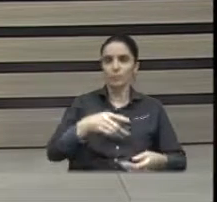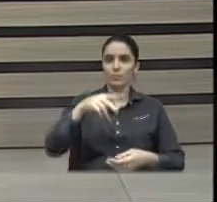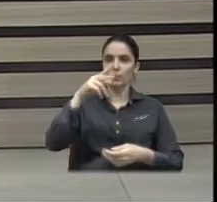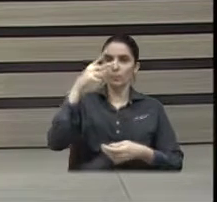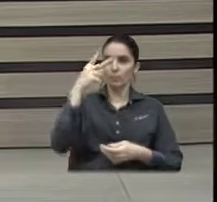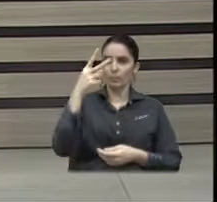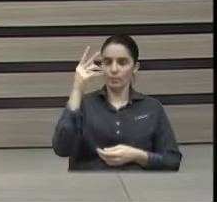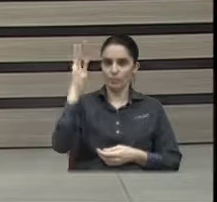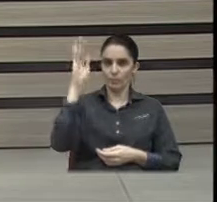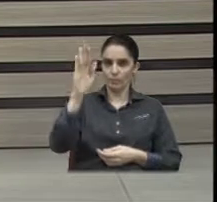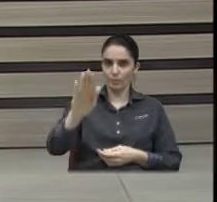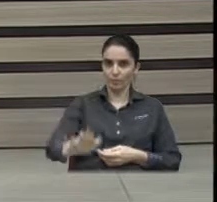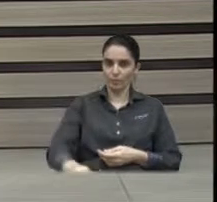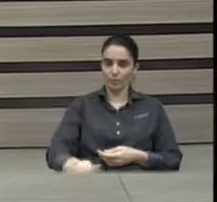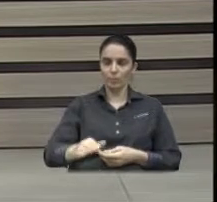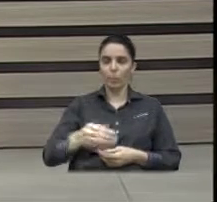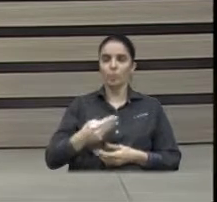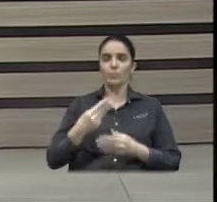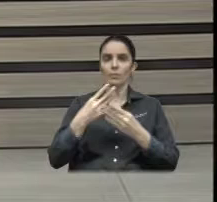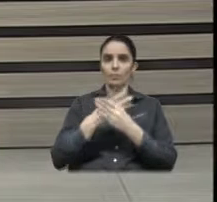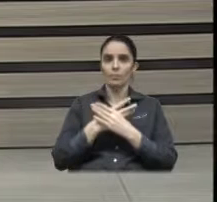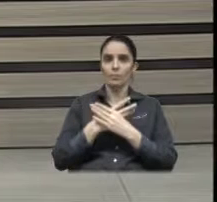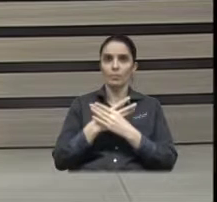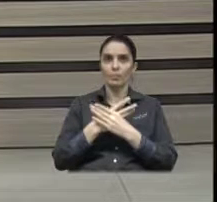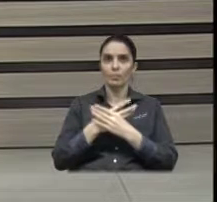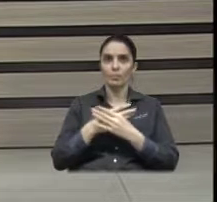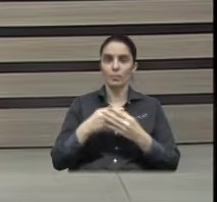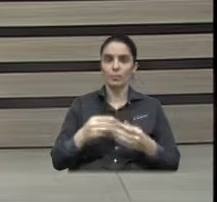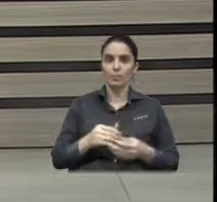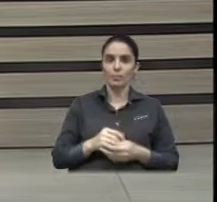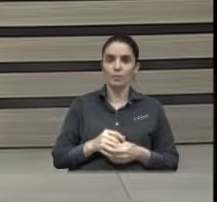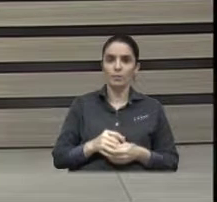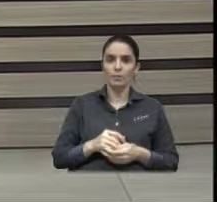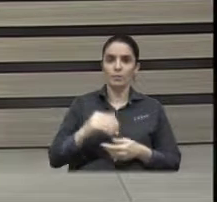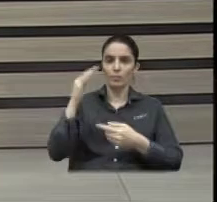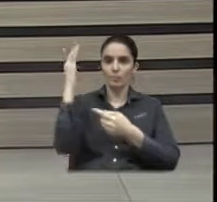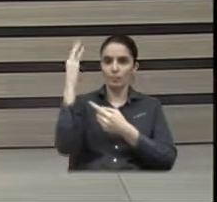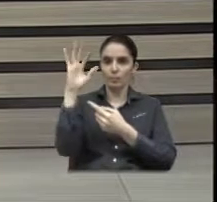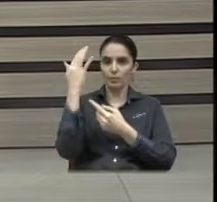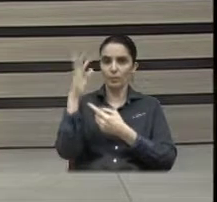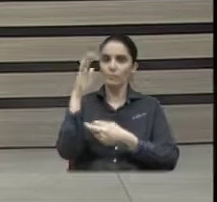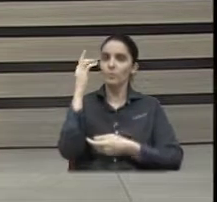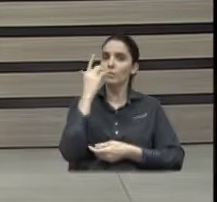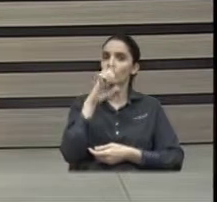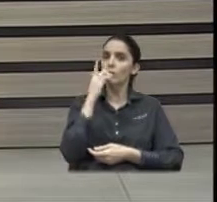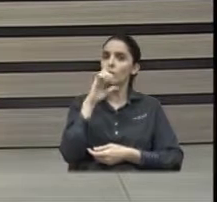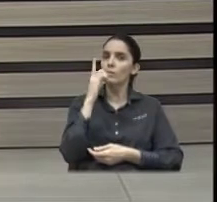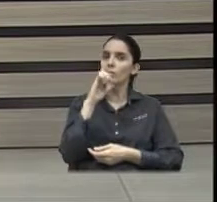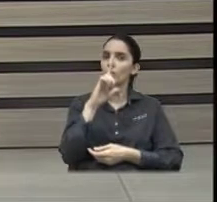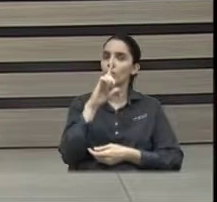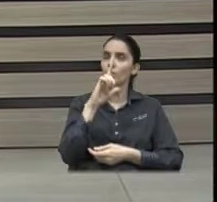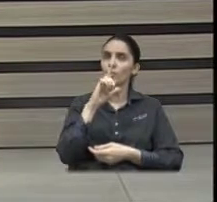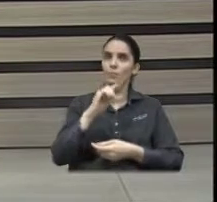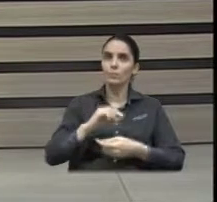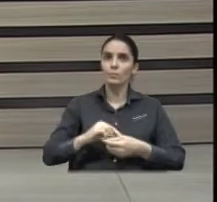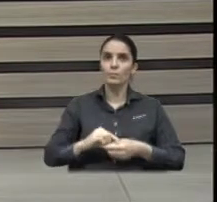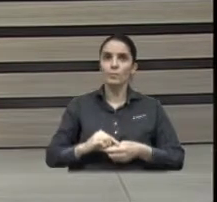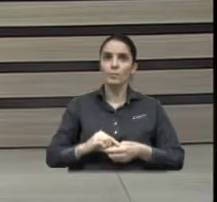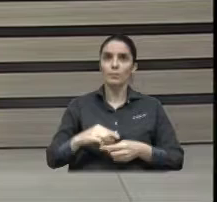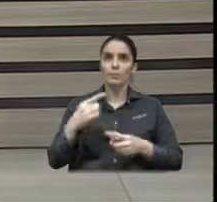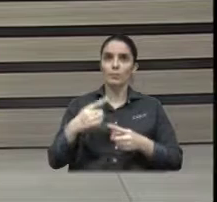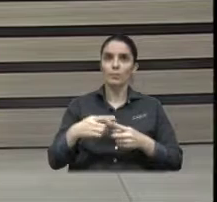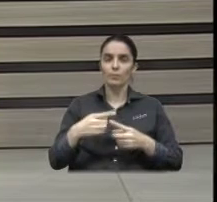no plenário da Câmara Municipal. E aproveitar, parabenizar o Alemão da Jeová Rafá pela 5ª edição da Marcha